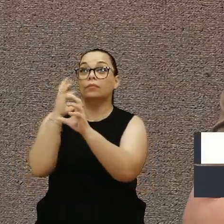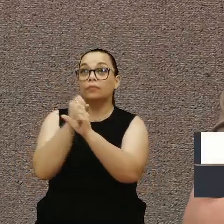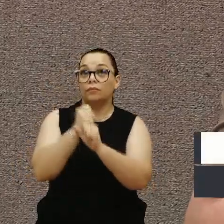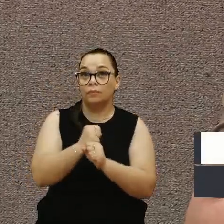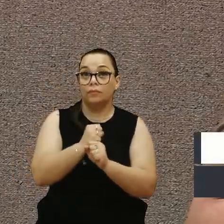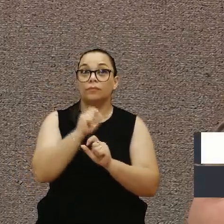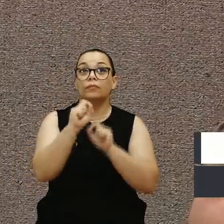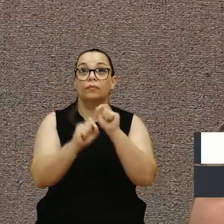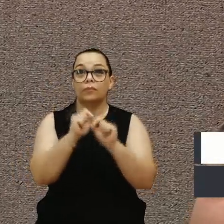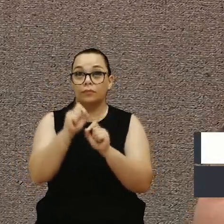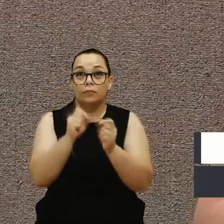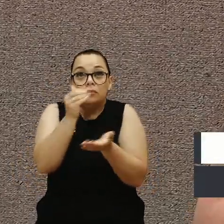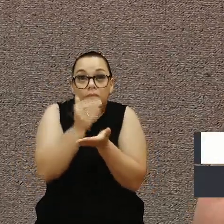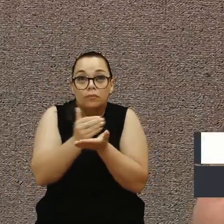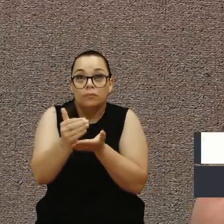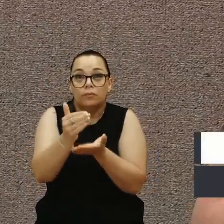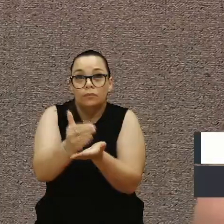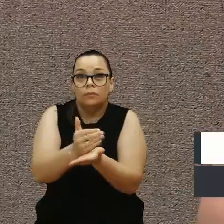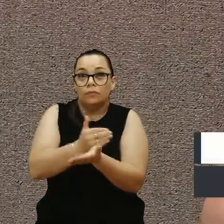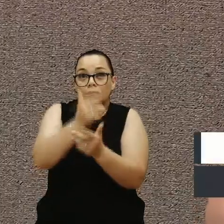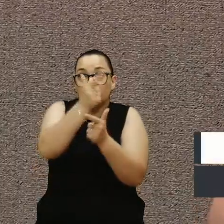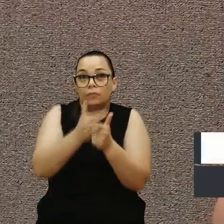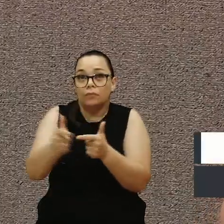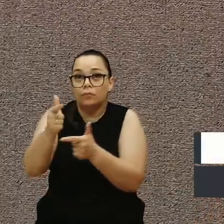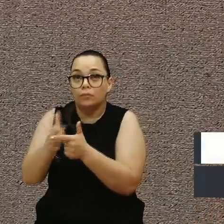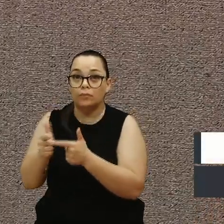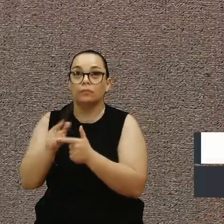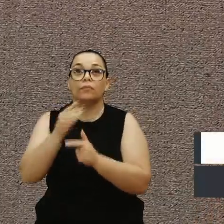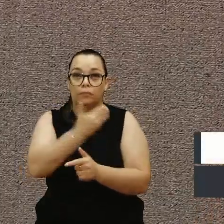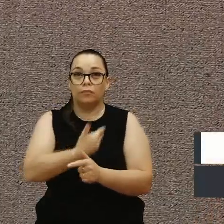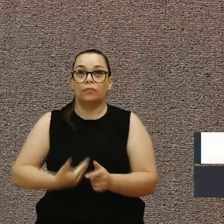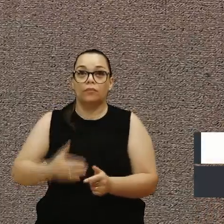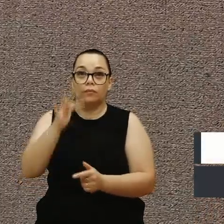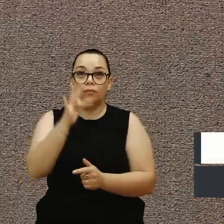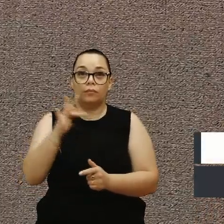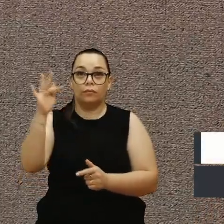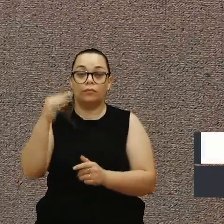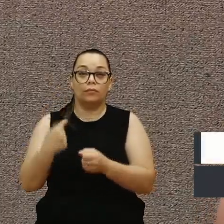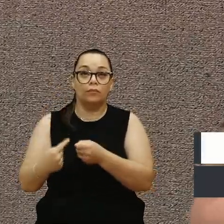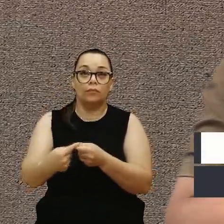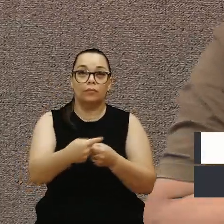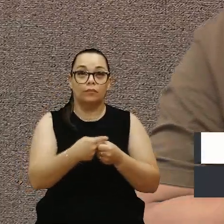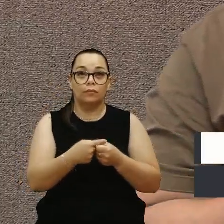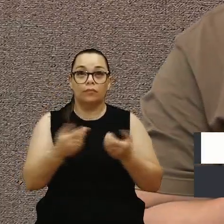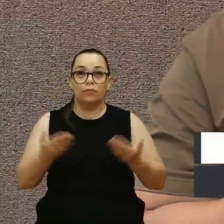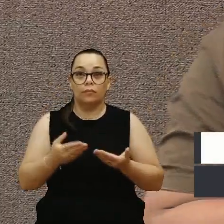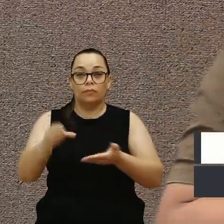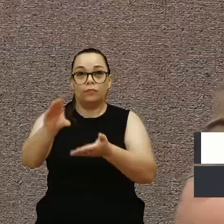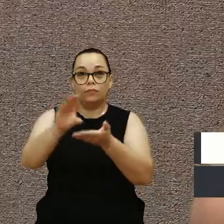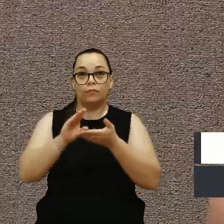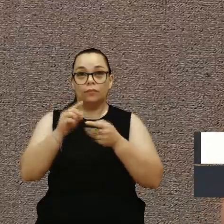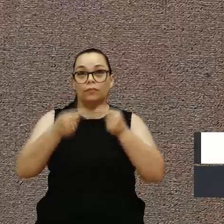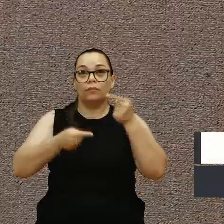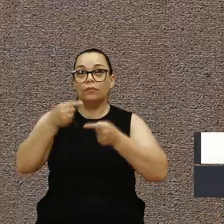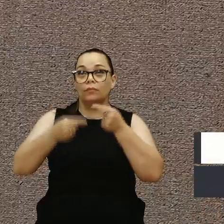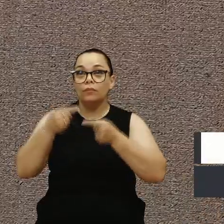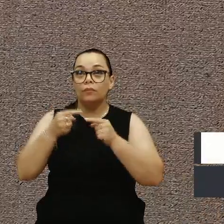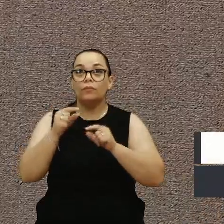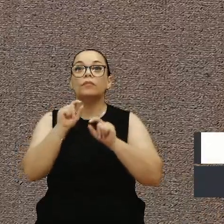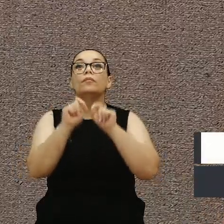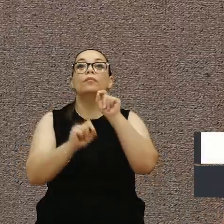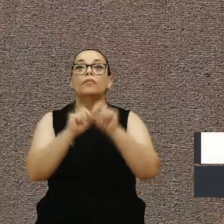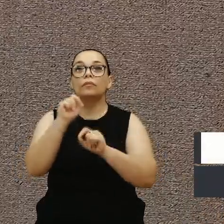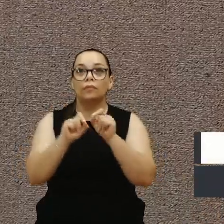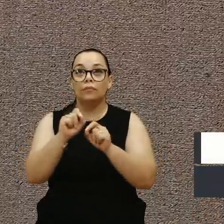conta bipartida, talvez tripartida, mas vamos considerar governo federal e município, que é o caso do subsídio que está em discussão aqui, para que